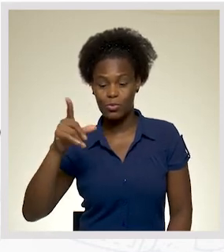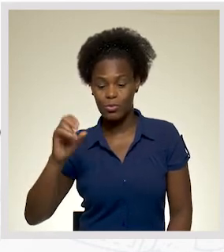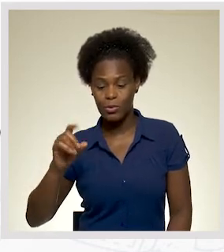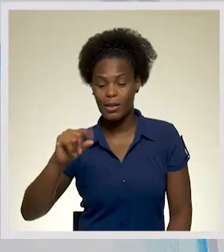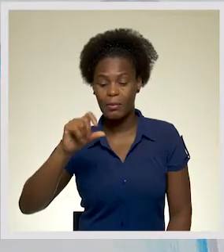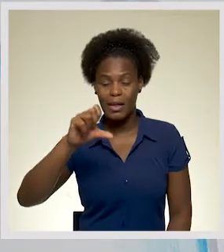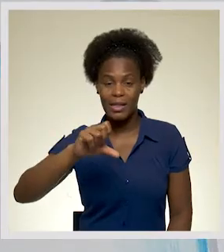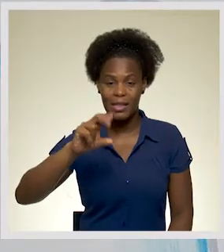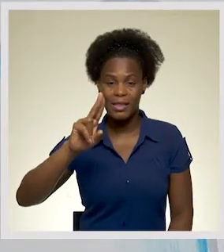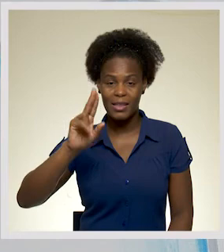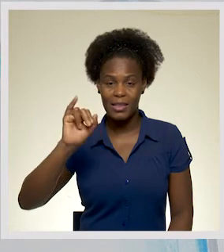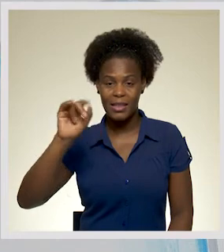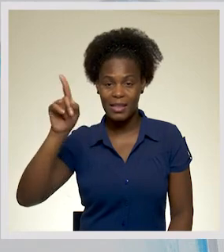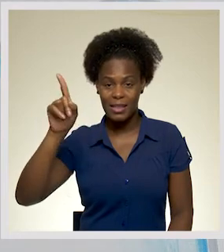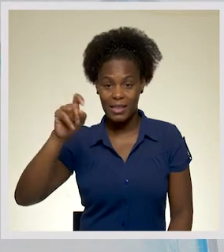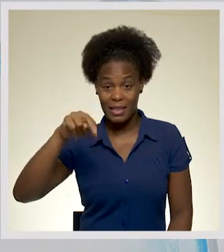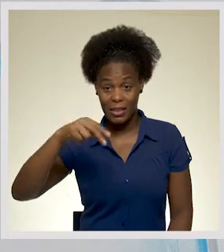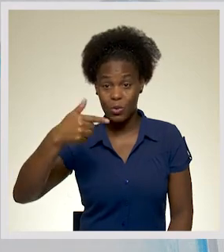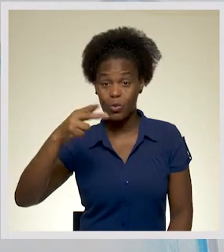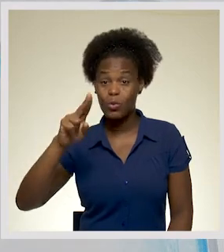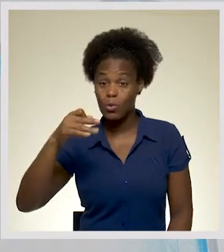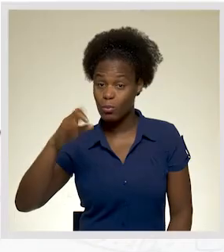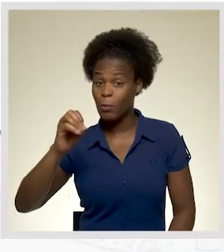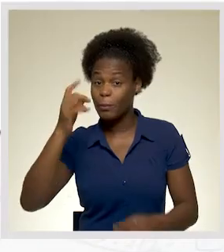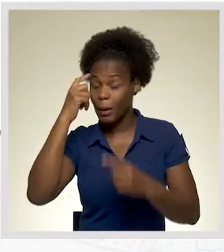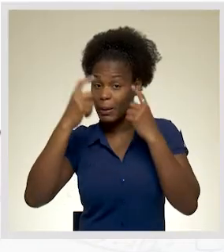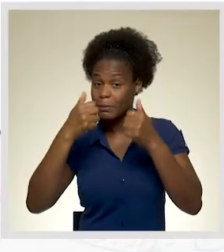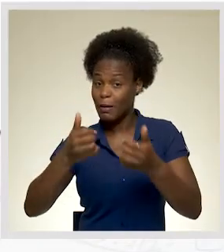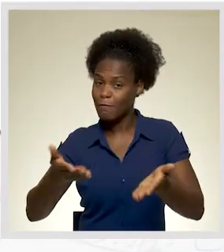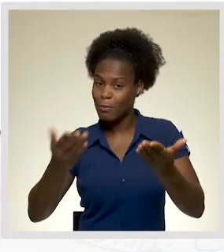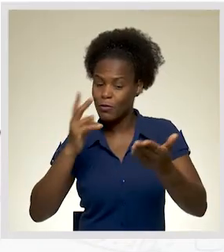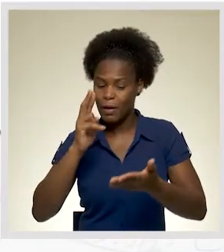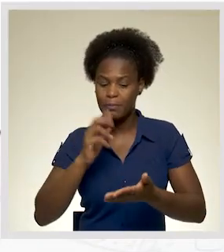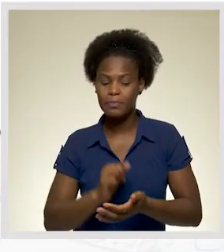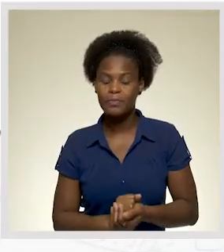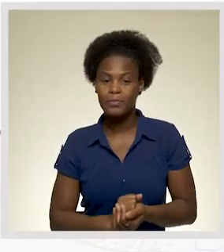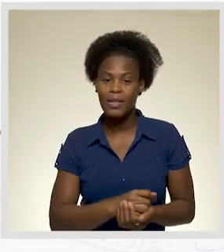Agora, terão de pensar muito bem, meninos. Vamos lá ver. A linha A.